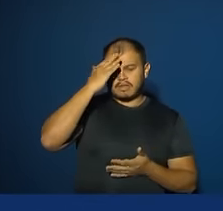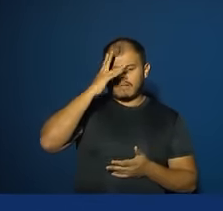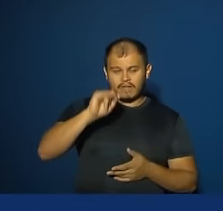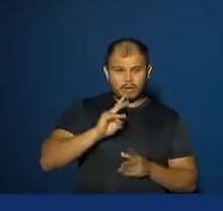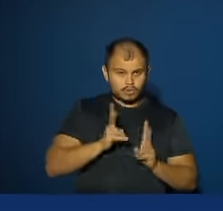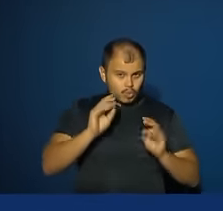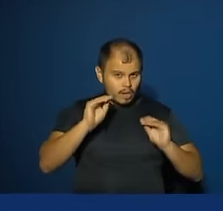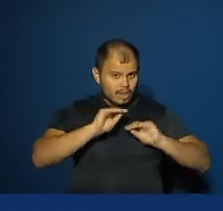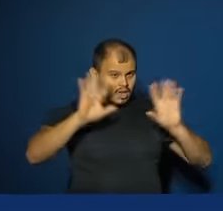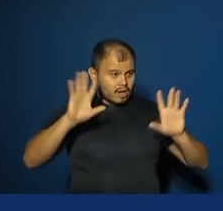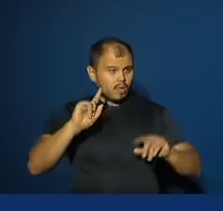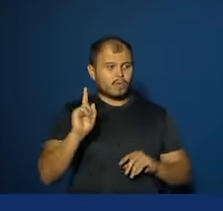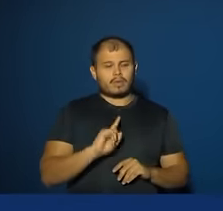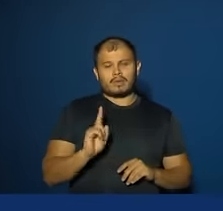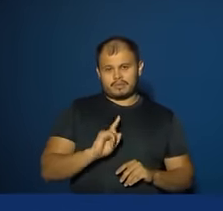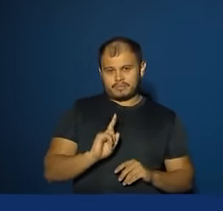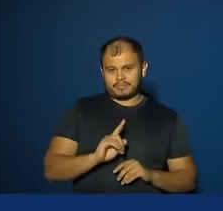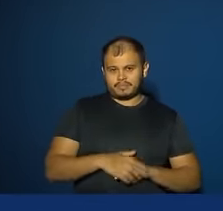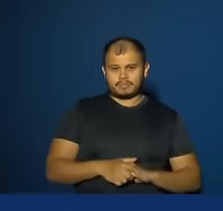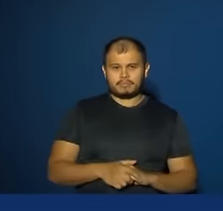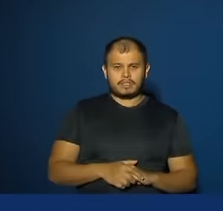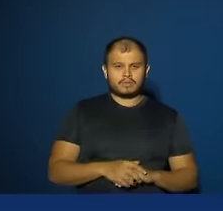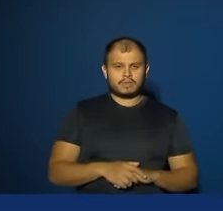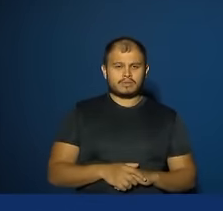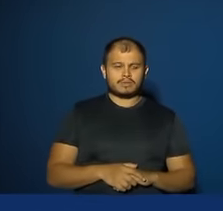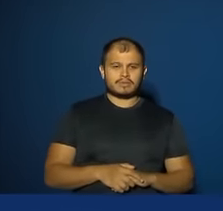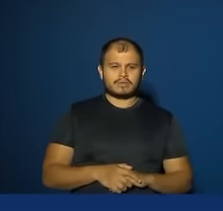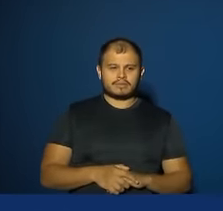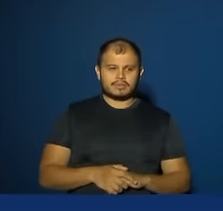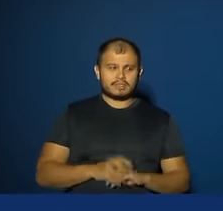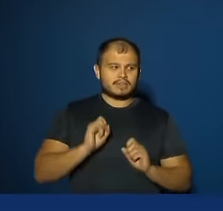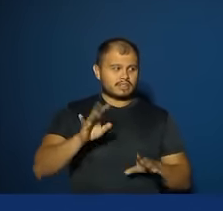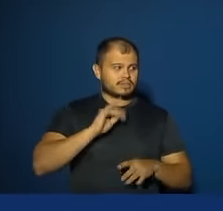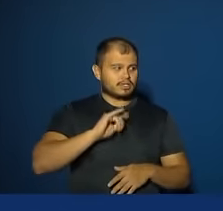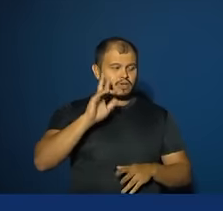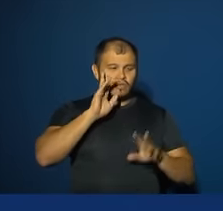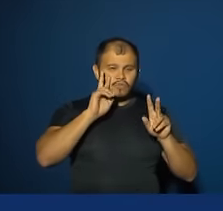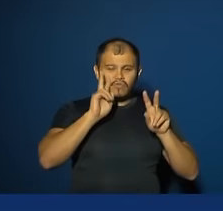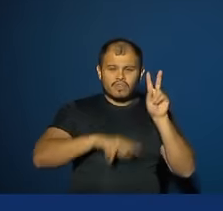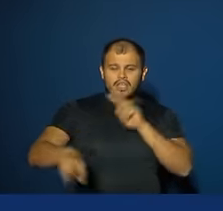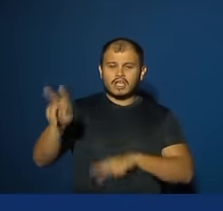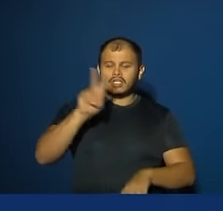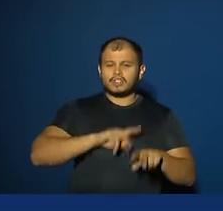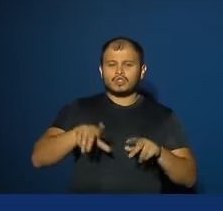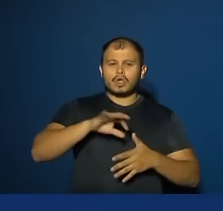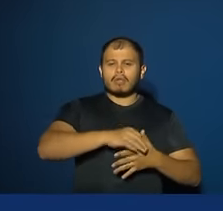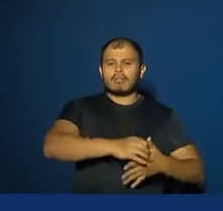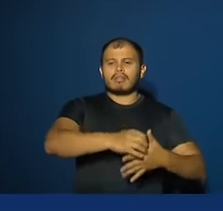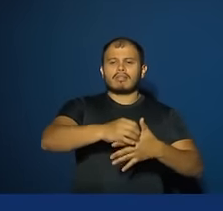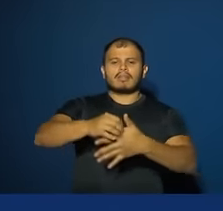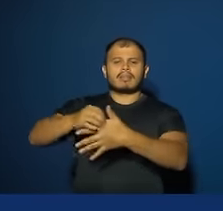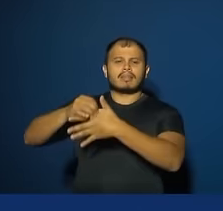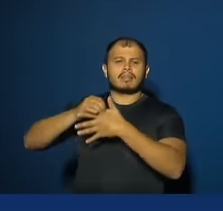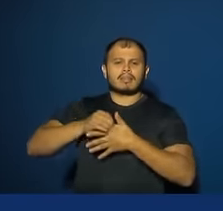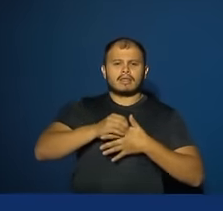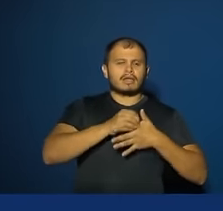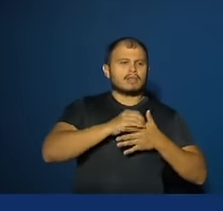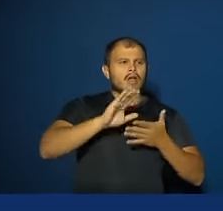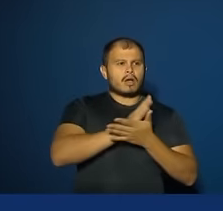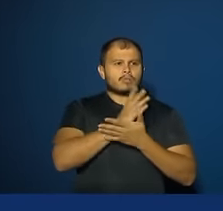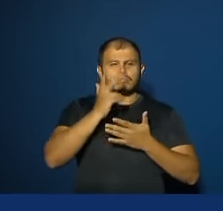vai continuar esclarecido e quando eu vejo as lideranças sauditas talvez sejam certo